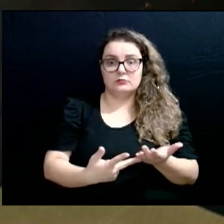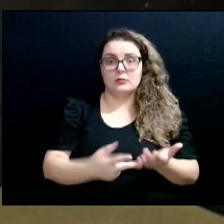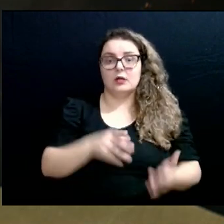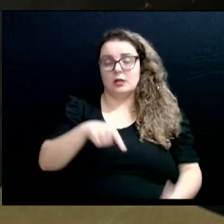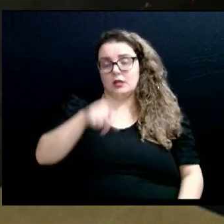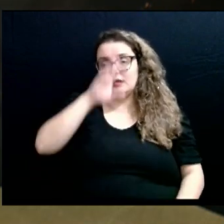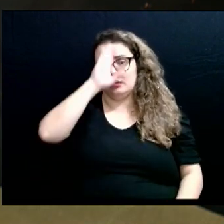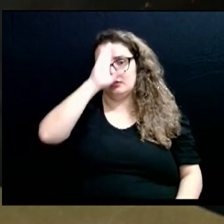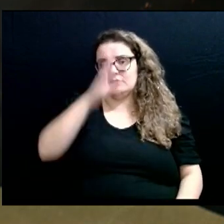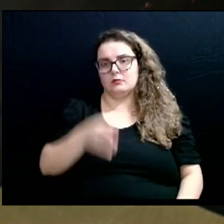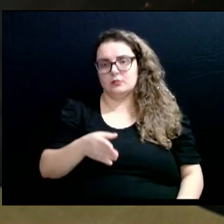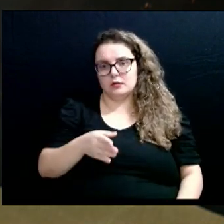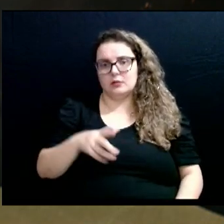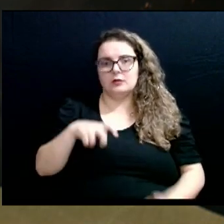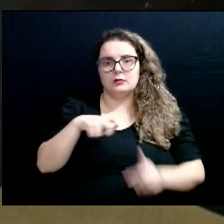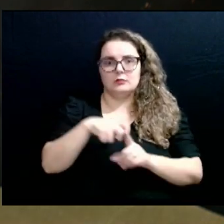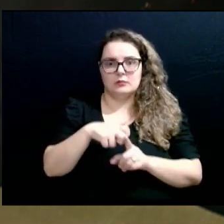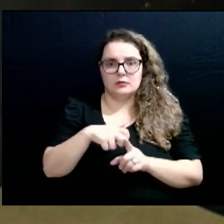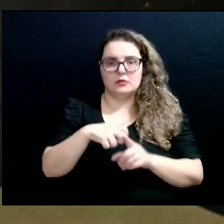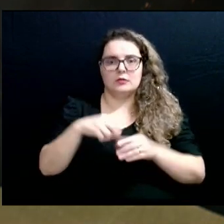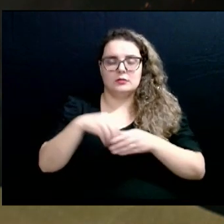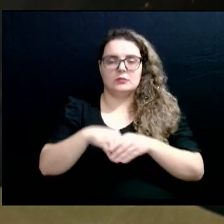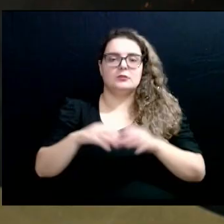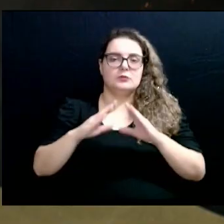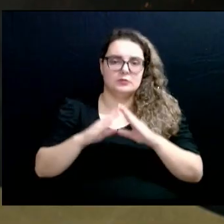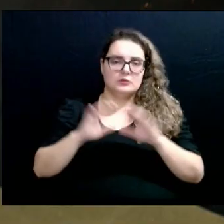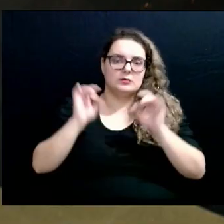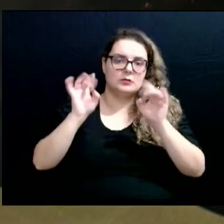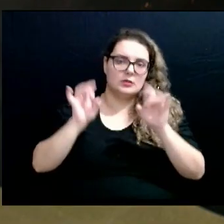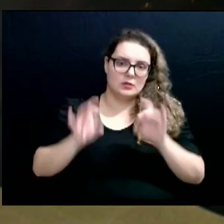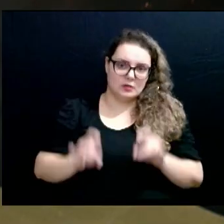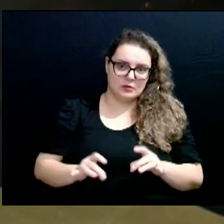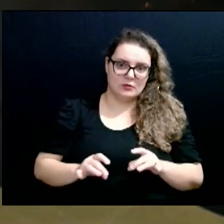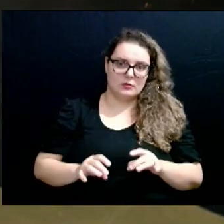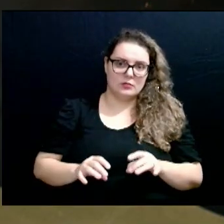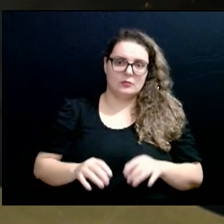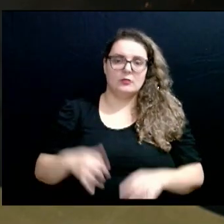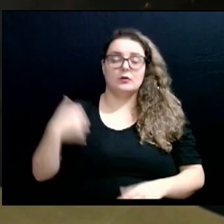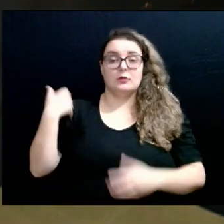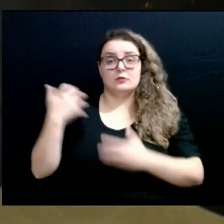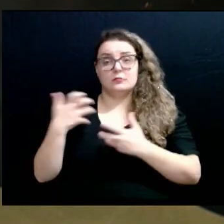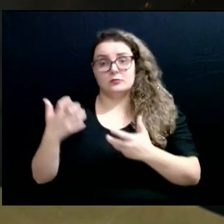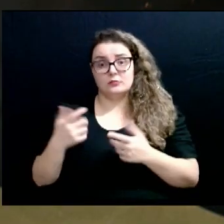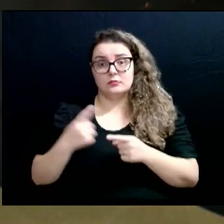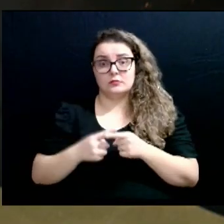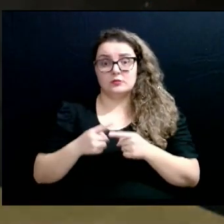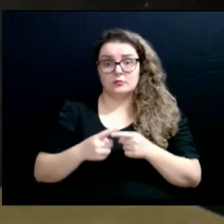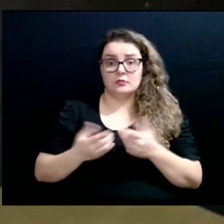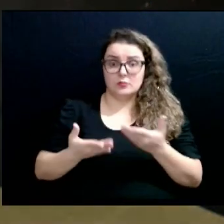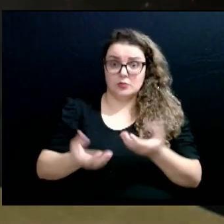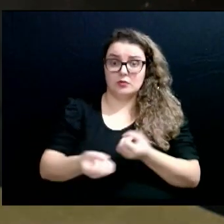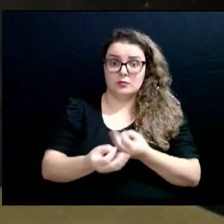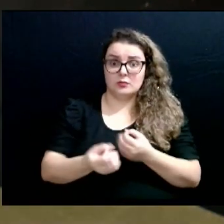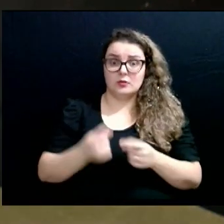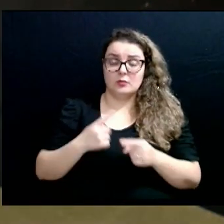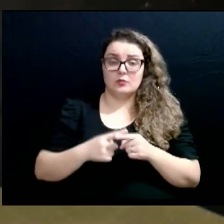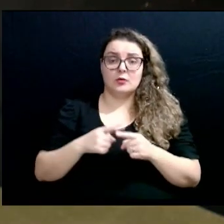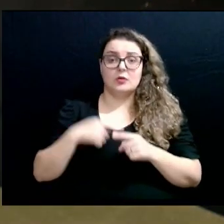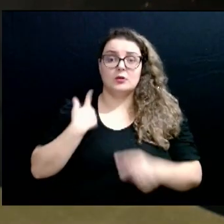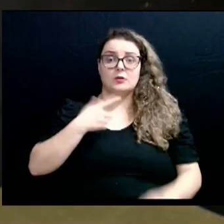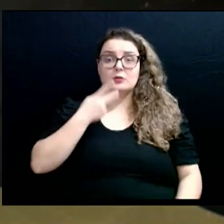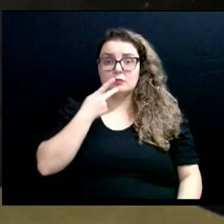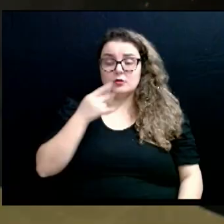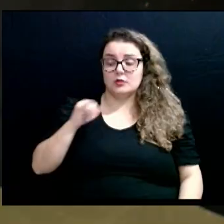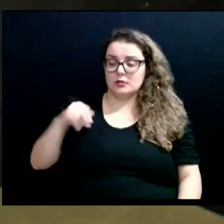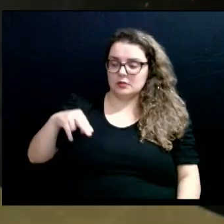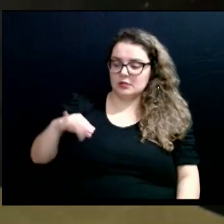de acidentes domésticos, especialmente em idosos. Bom, por que eu trouxe esse dado? Porque nós falamos de incidentes. O que